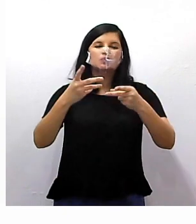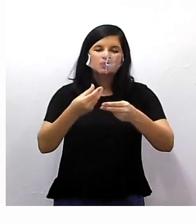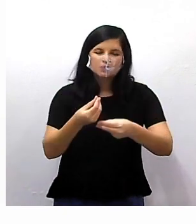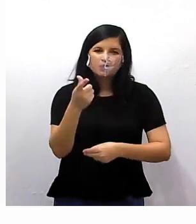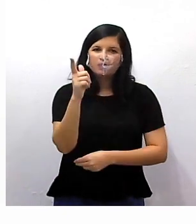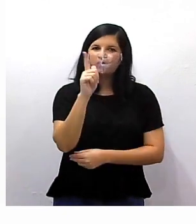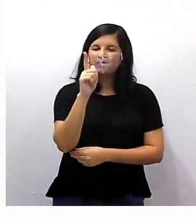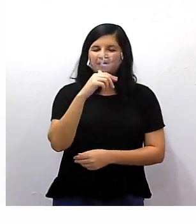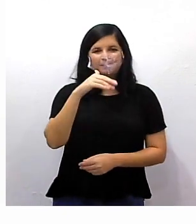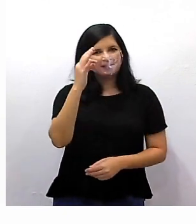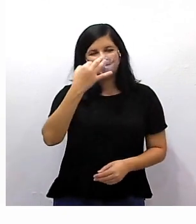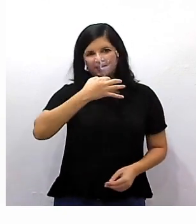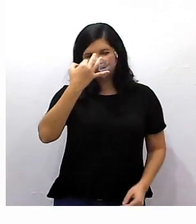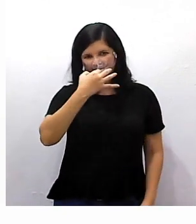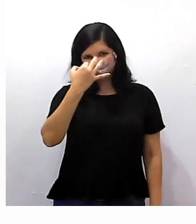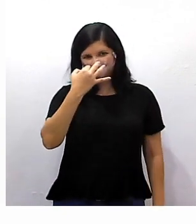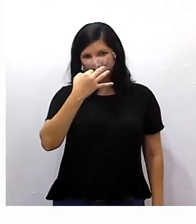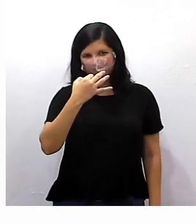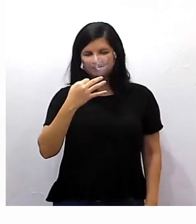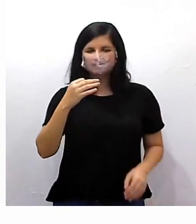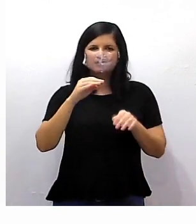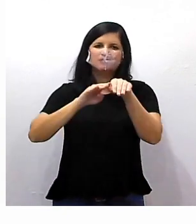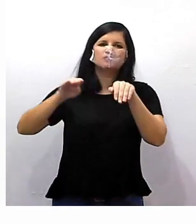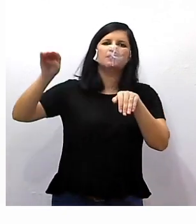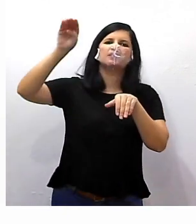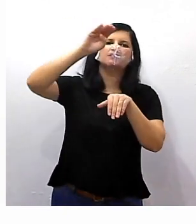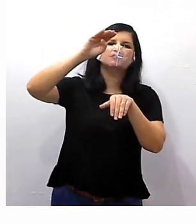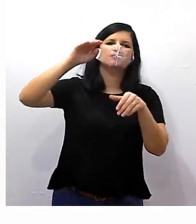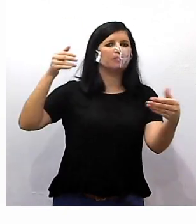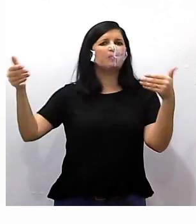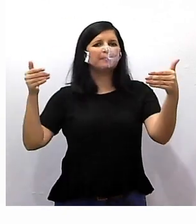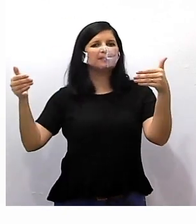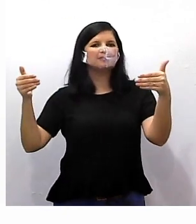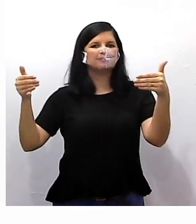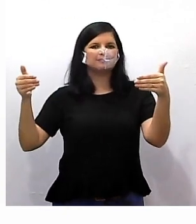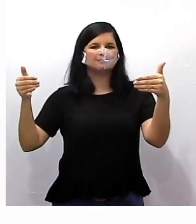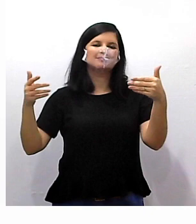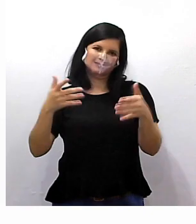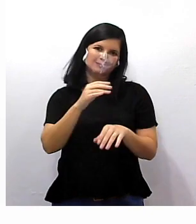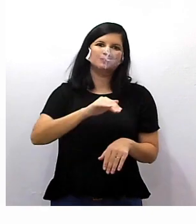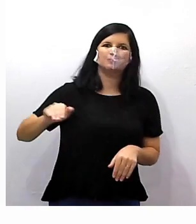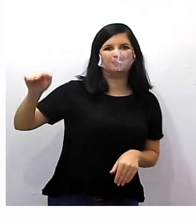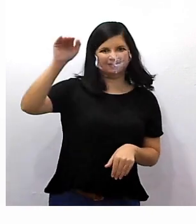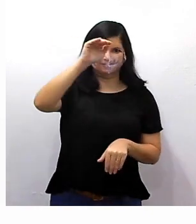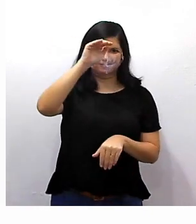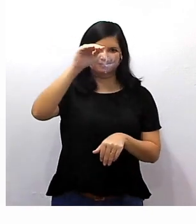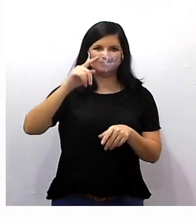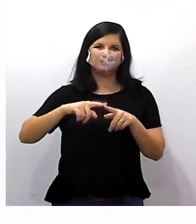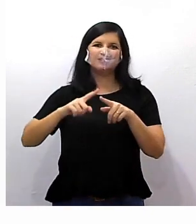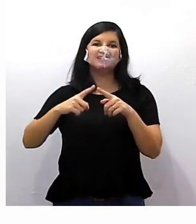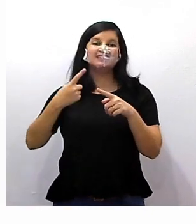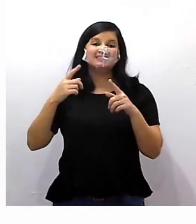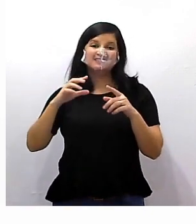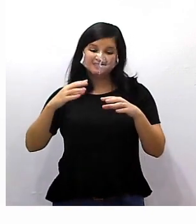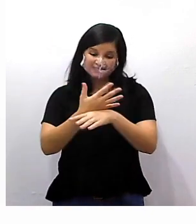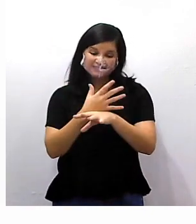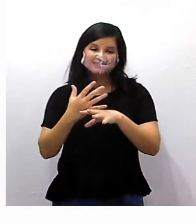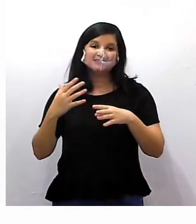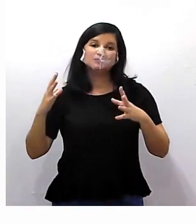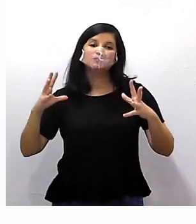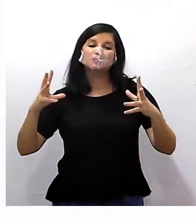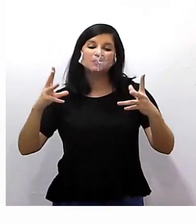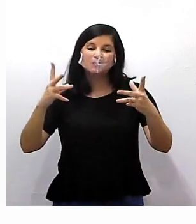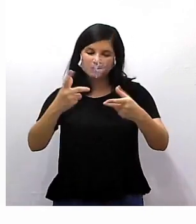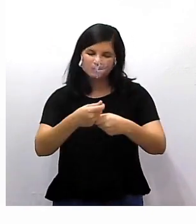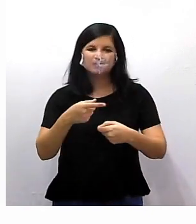linda. Isso é grau superlativo ou comparativo? É o superlativo, porque de todas as cidades eu tô deixando em evidência Goiânia.